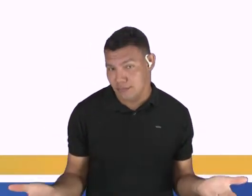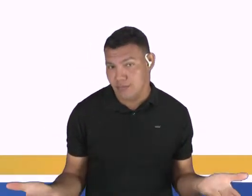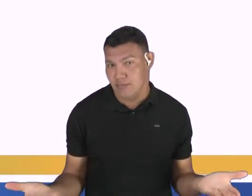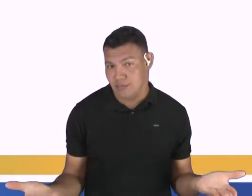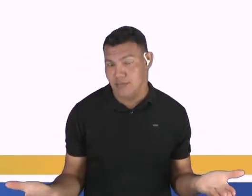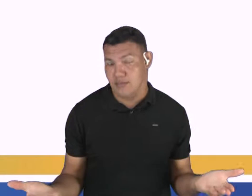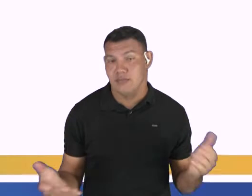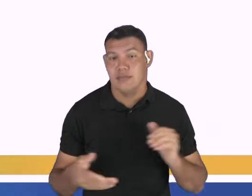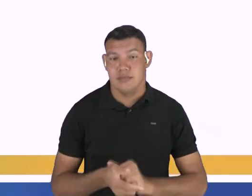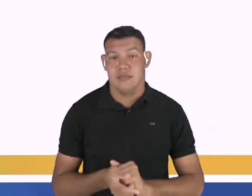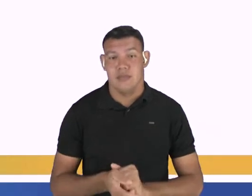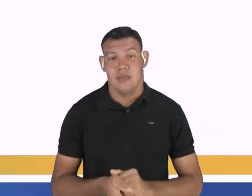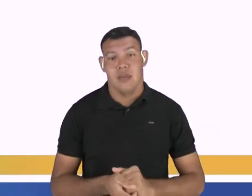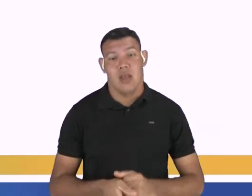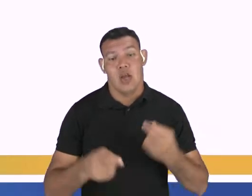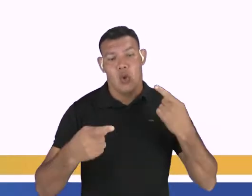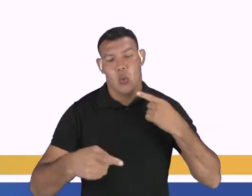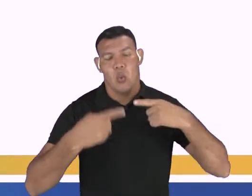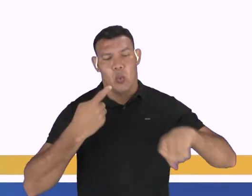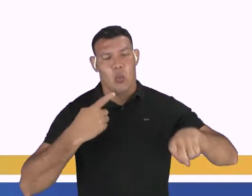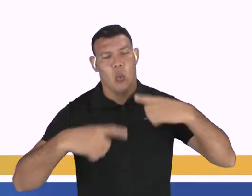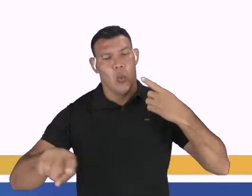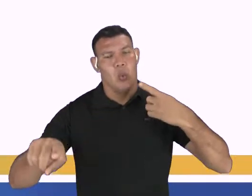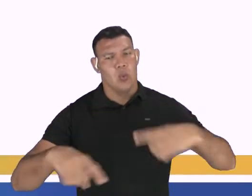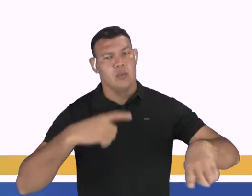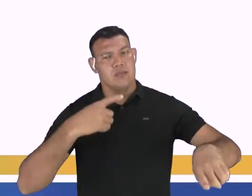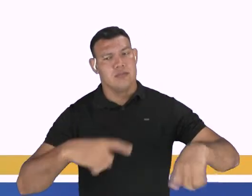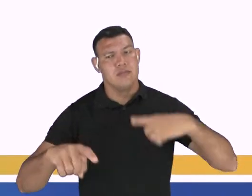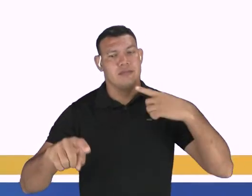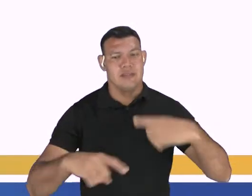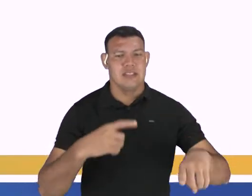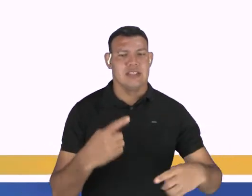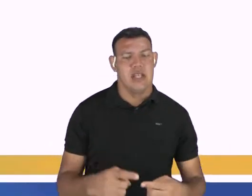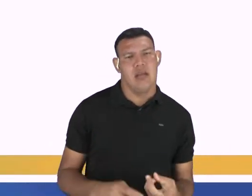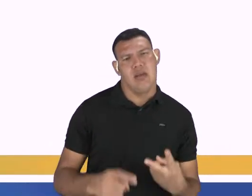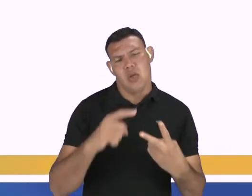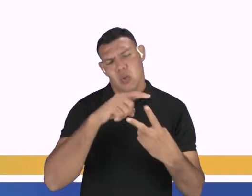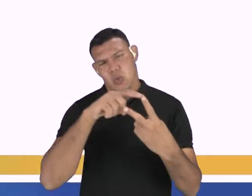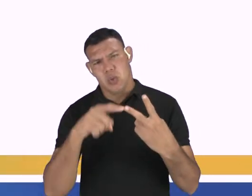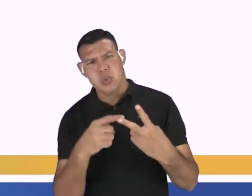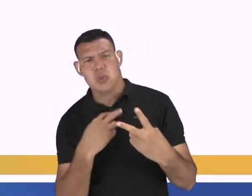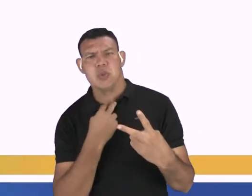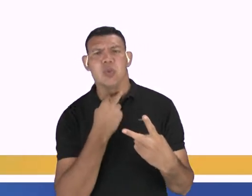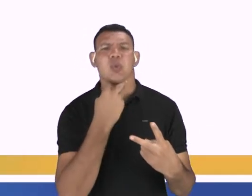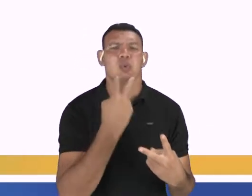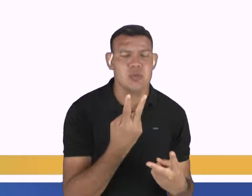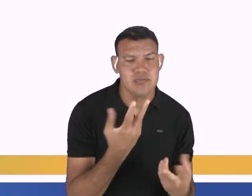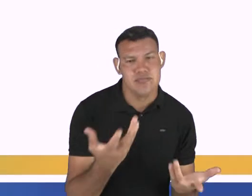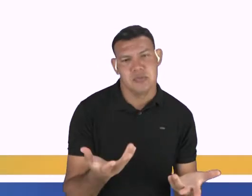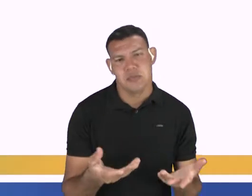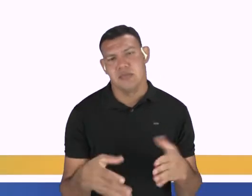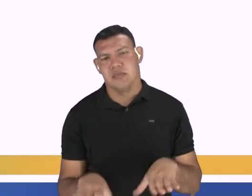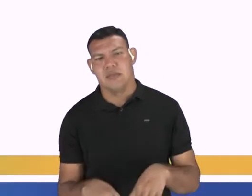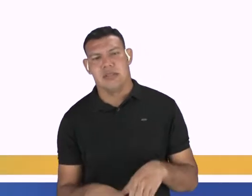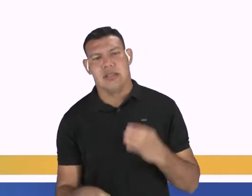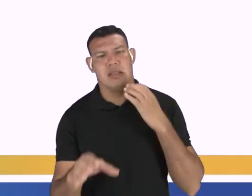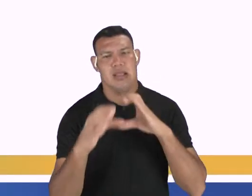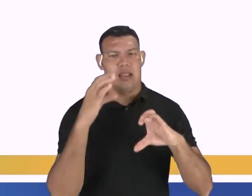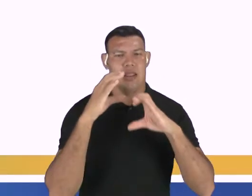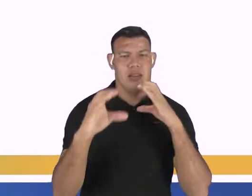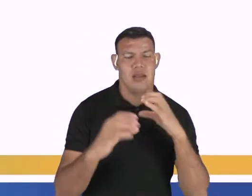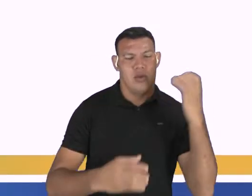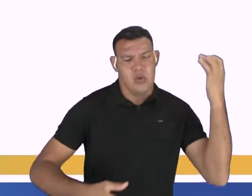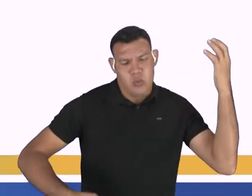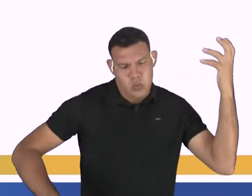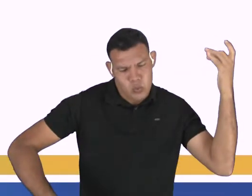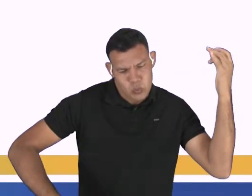polifonia musical é quando há a presença de duas ou mais vozes ou melodia, ou ainda um instrumento capaz